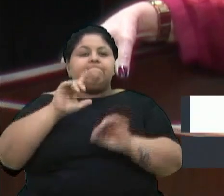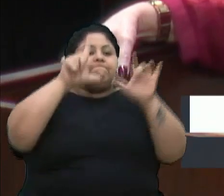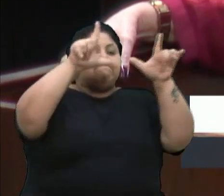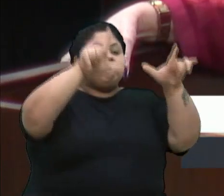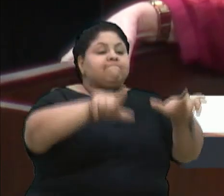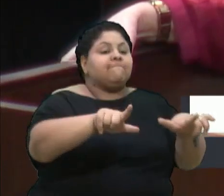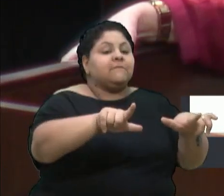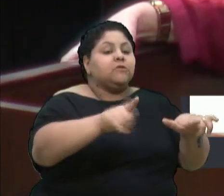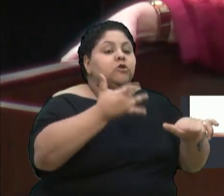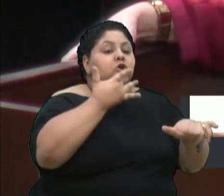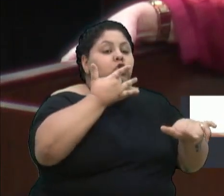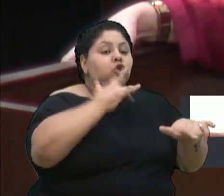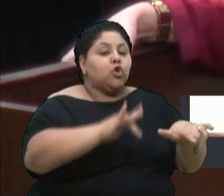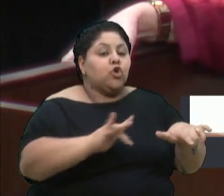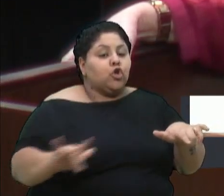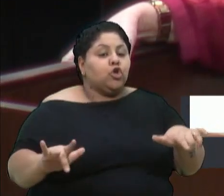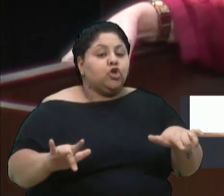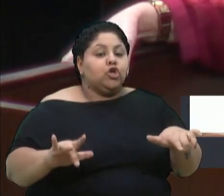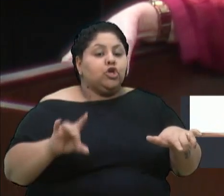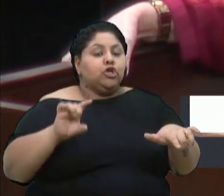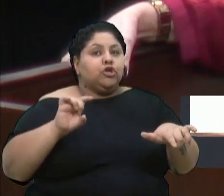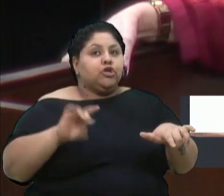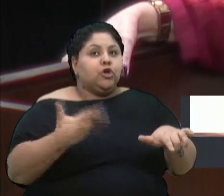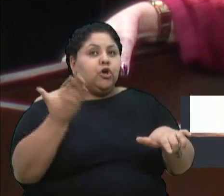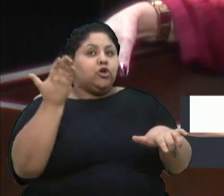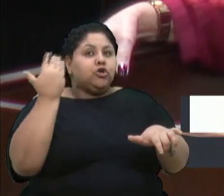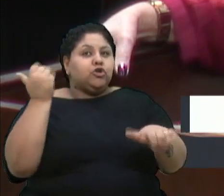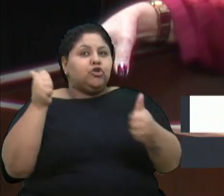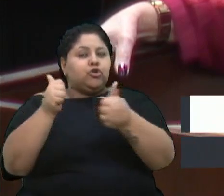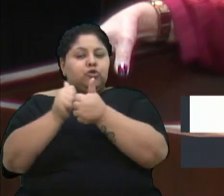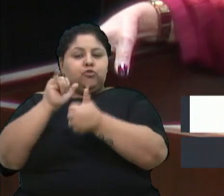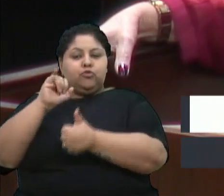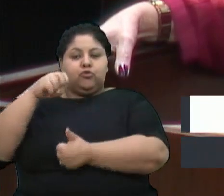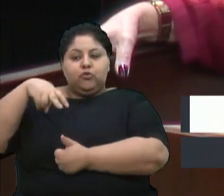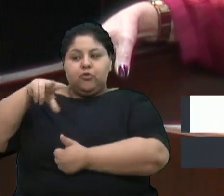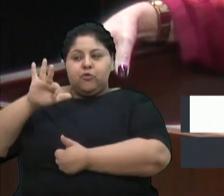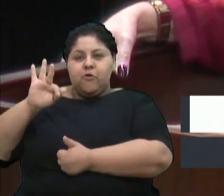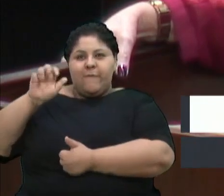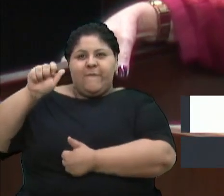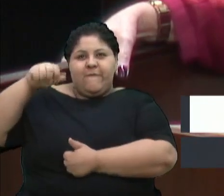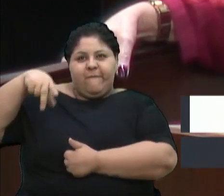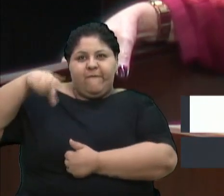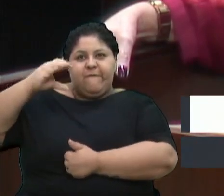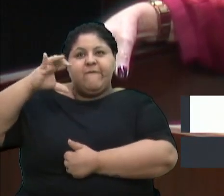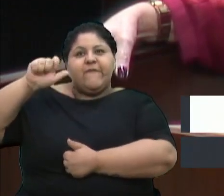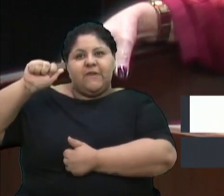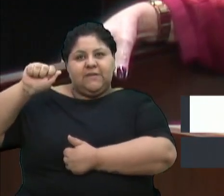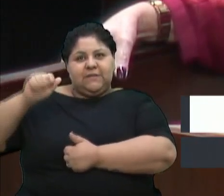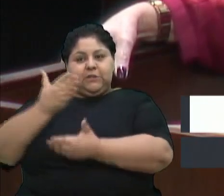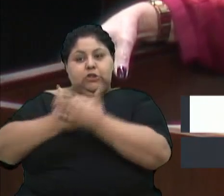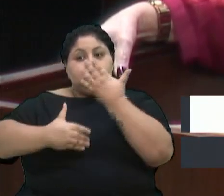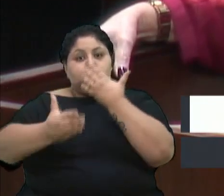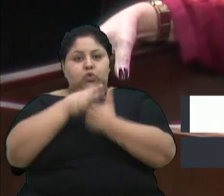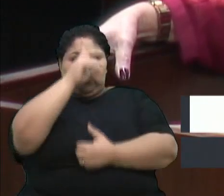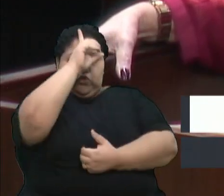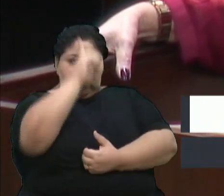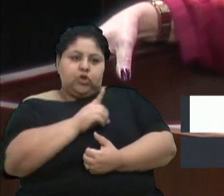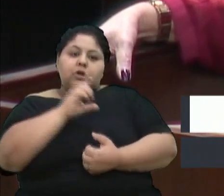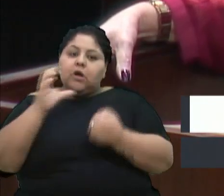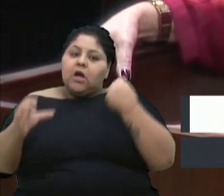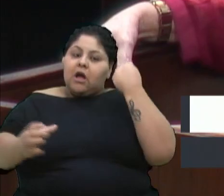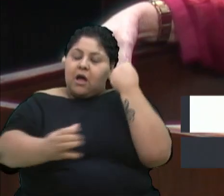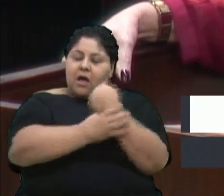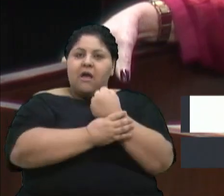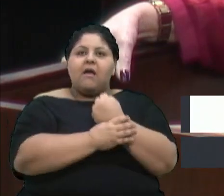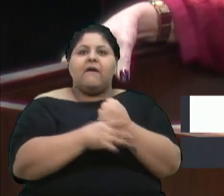de criança é na infância. E todos os direitos, todas as garantias das